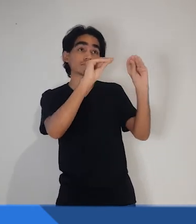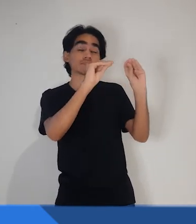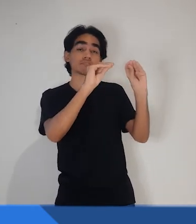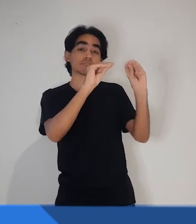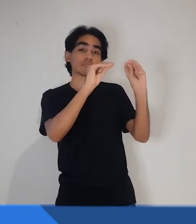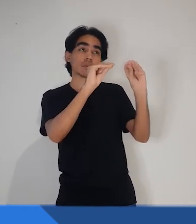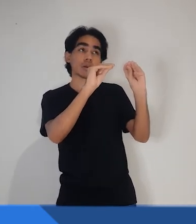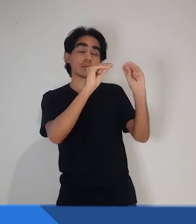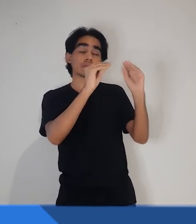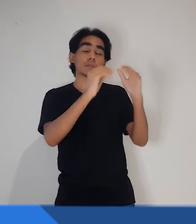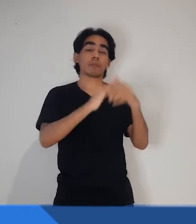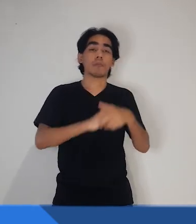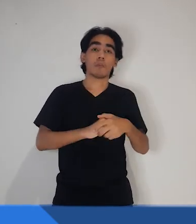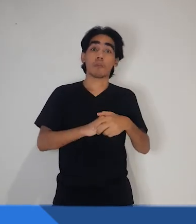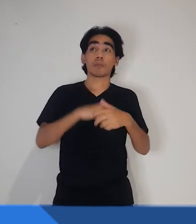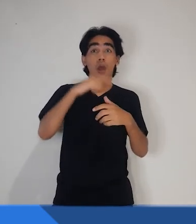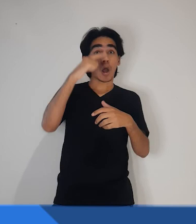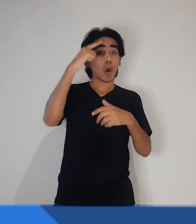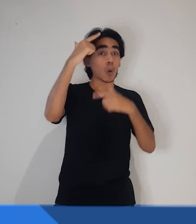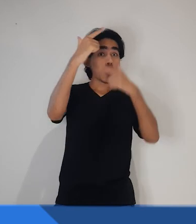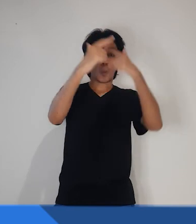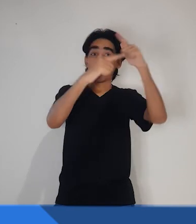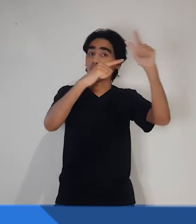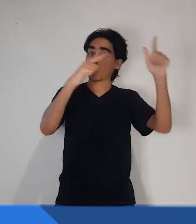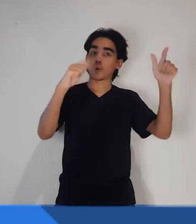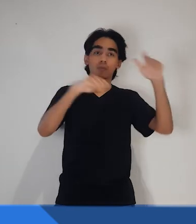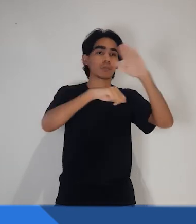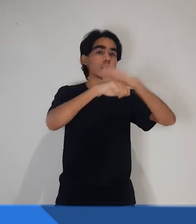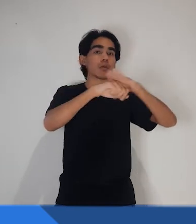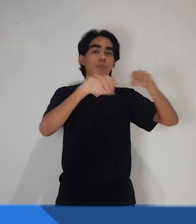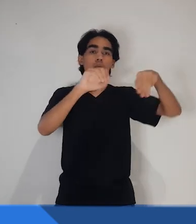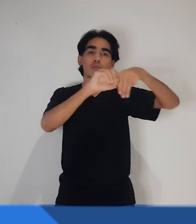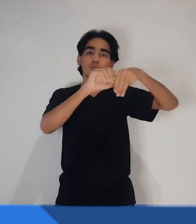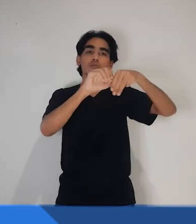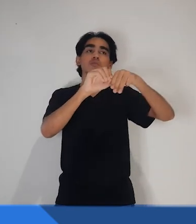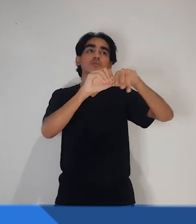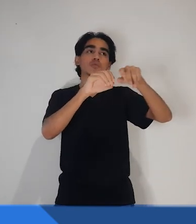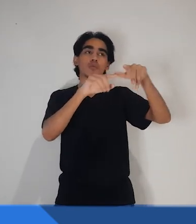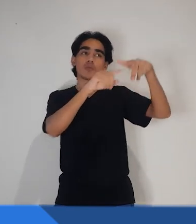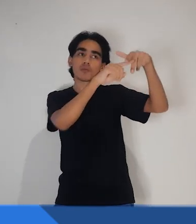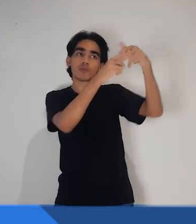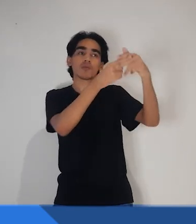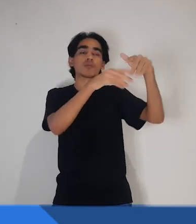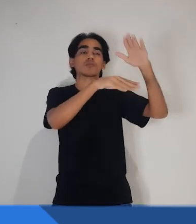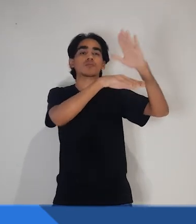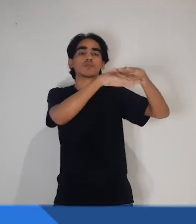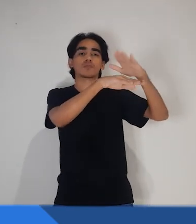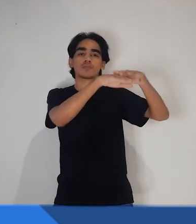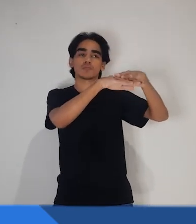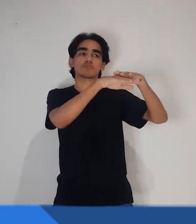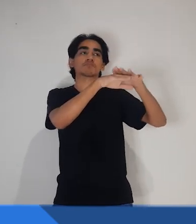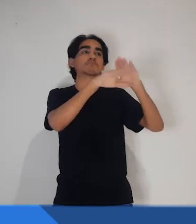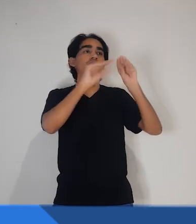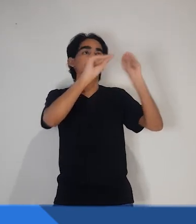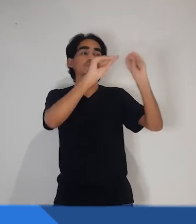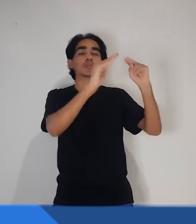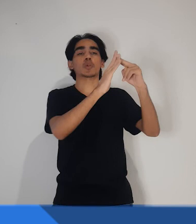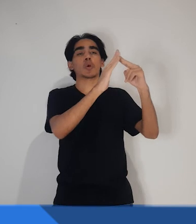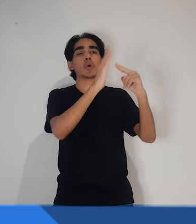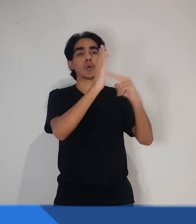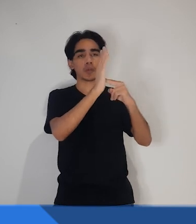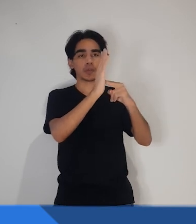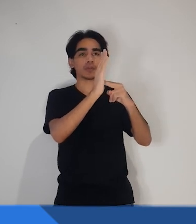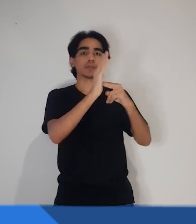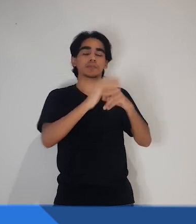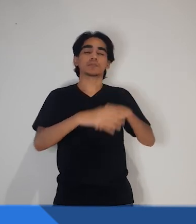nota manualmente. As demais questões que a gente criou já são autocorrigidas pelo Moodle. Ok? Agora, para finalizar